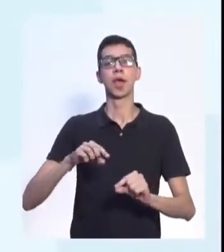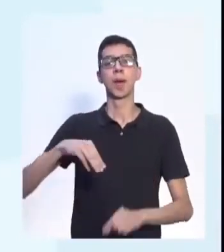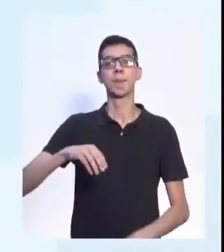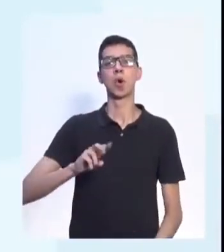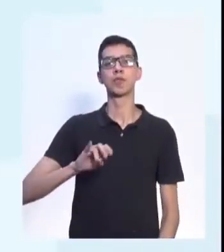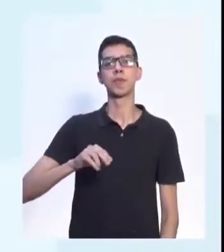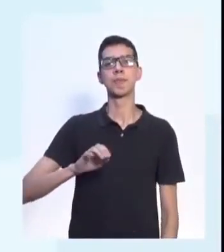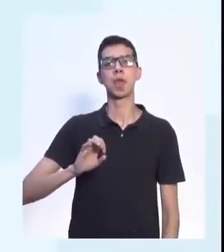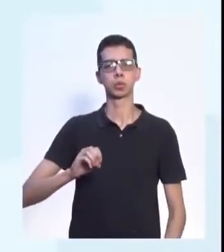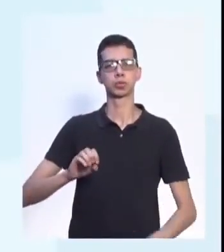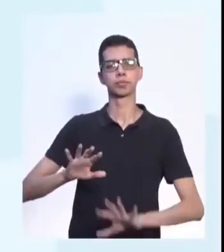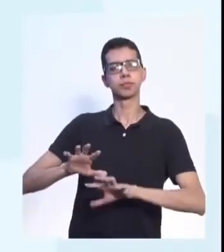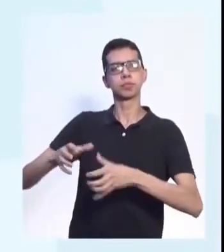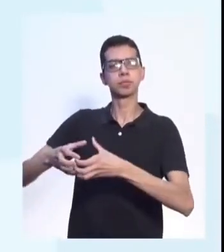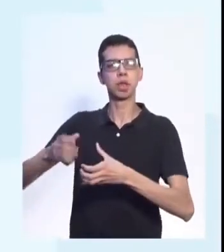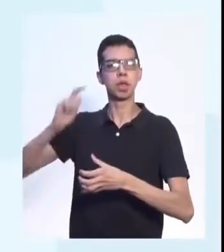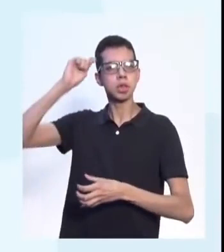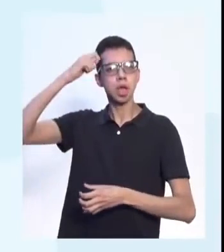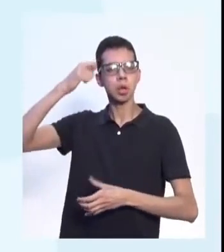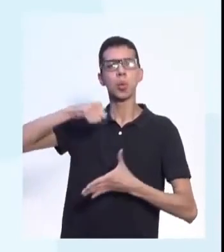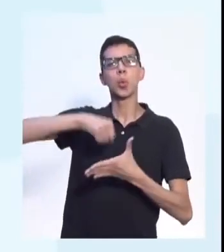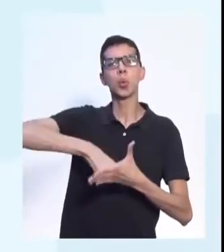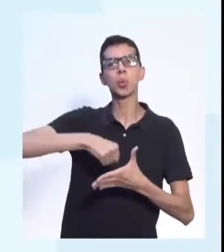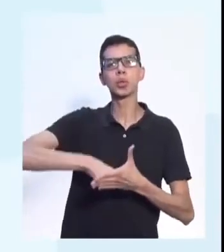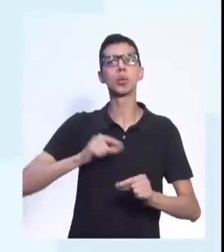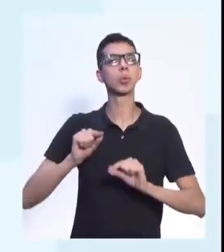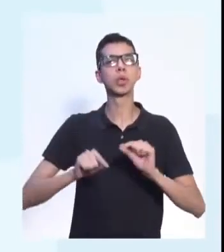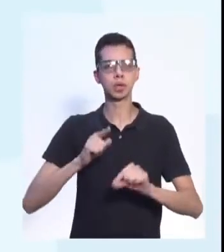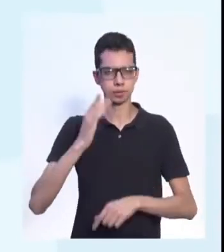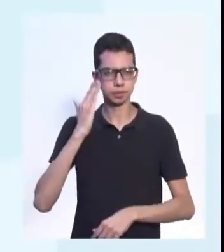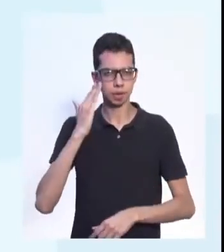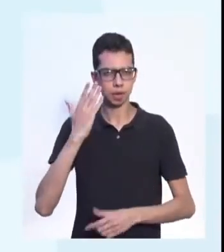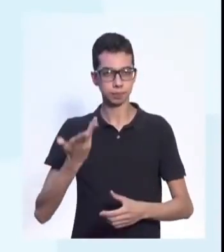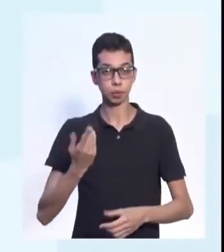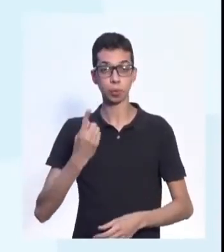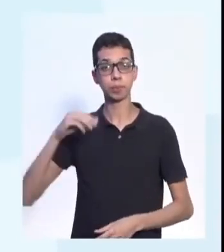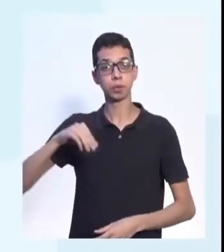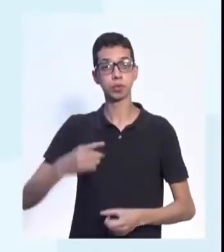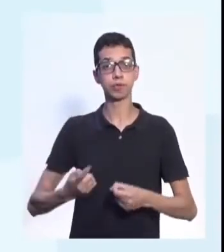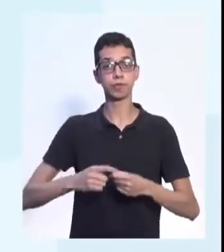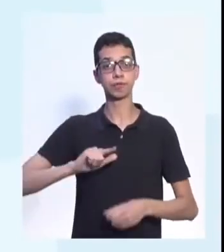negro luta, né, hoje em dia? A gente vai dar um minutinho aí e já volta.